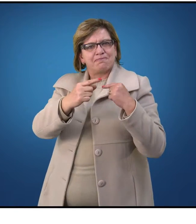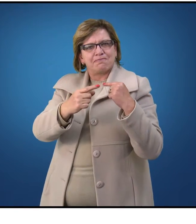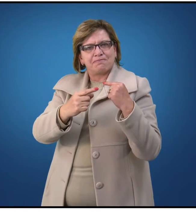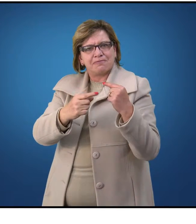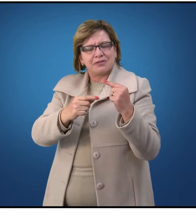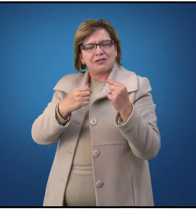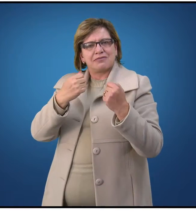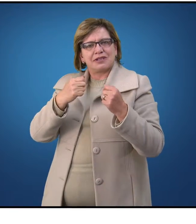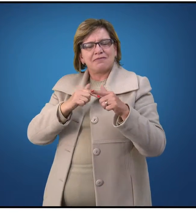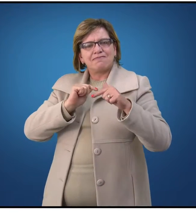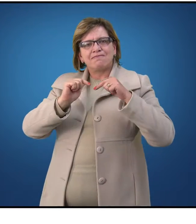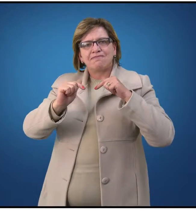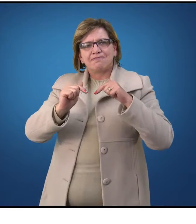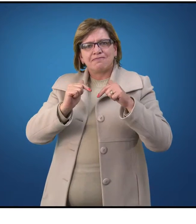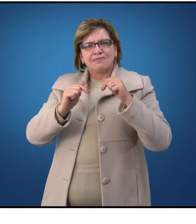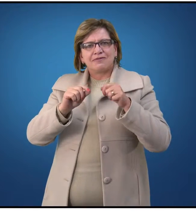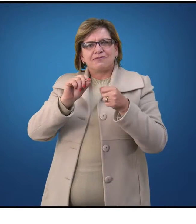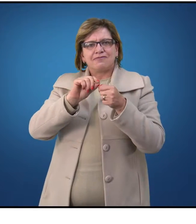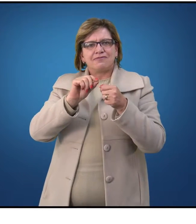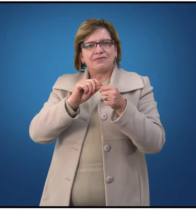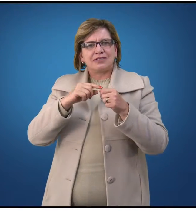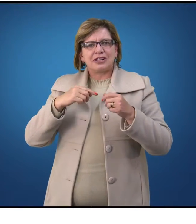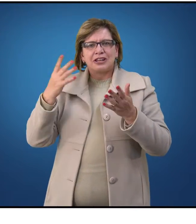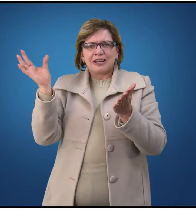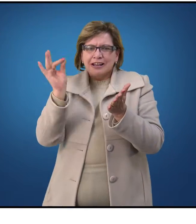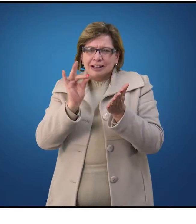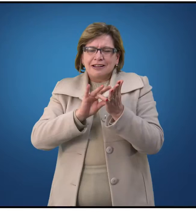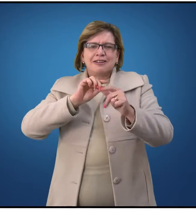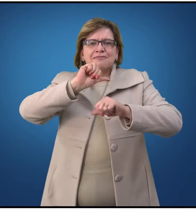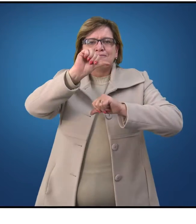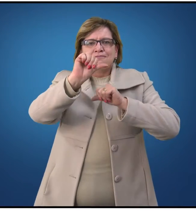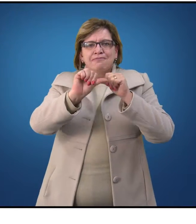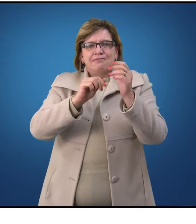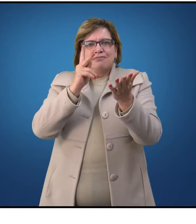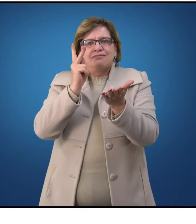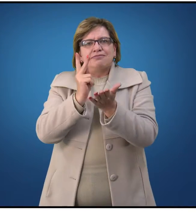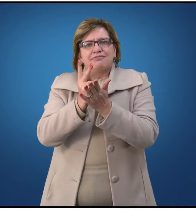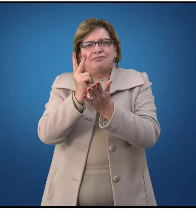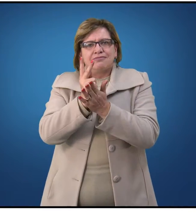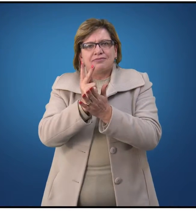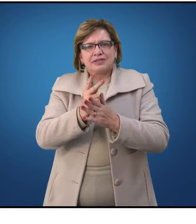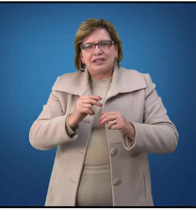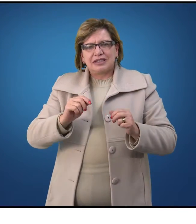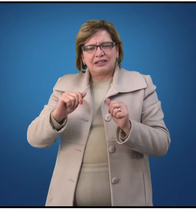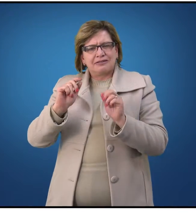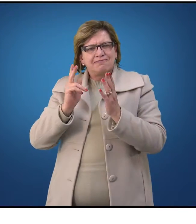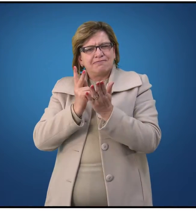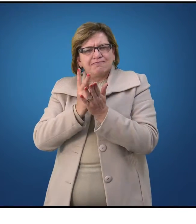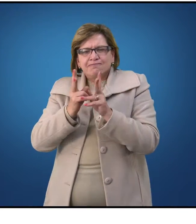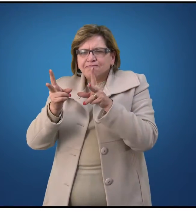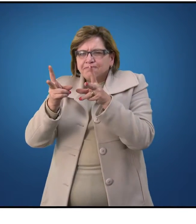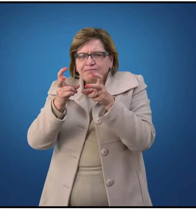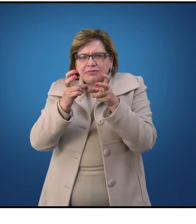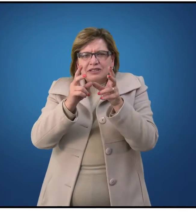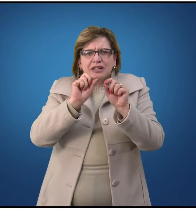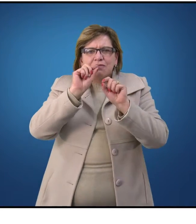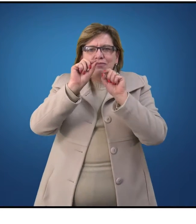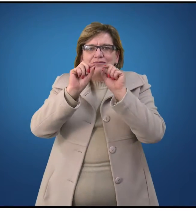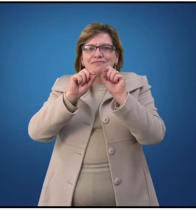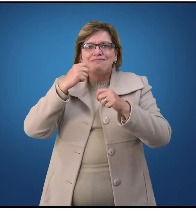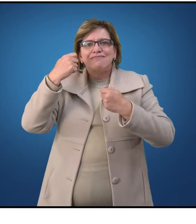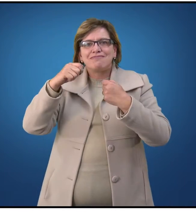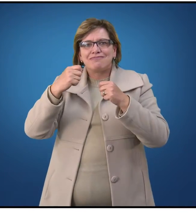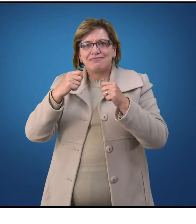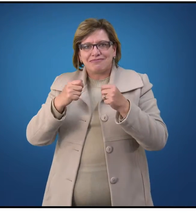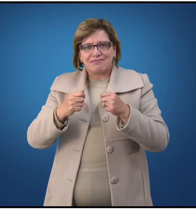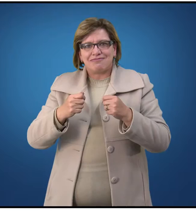questões, trabalhar e fazer com que a nossa realidade fique diferente, que a nossa realidade seja particularizada, que tenha a sua singularidade